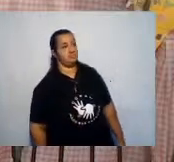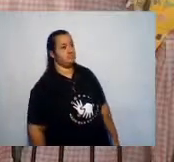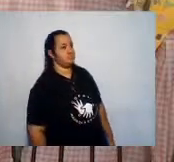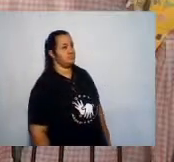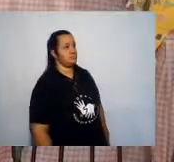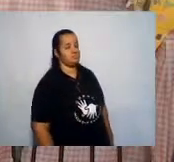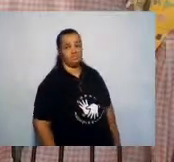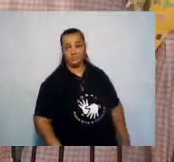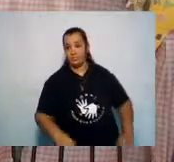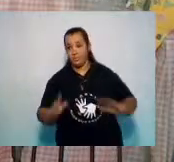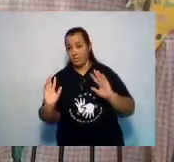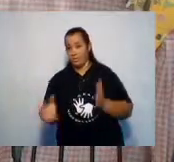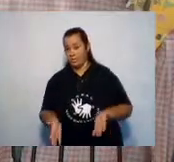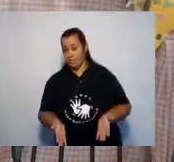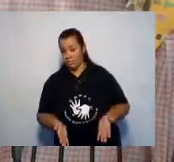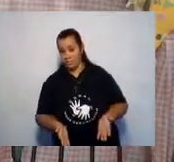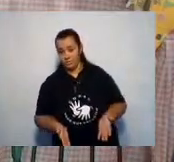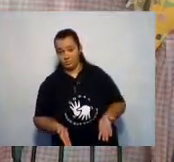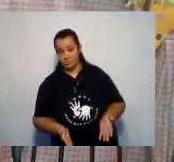doeu,